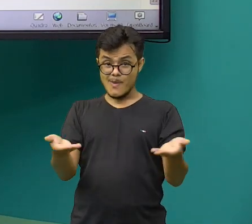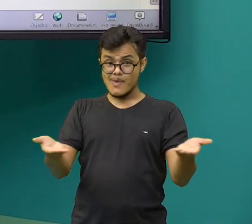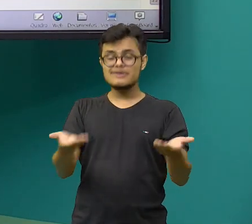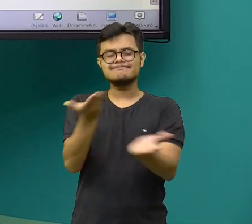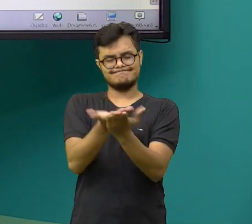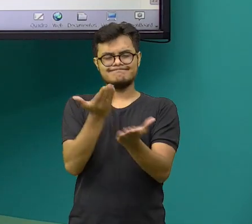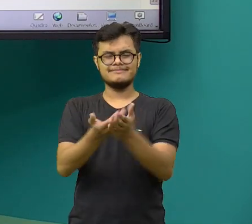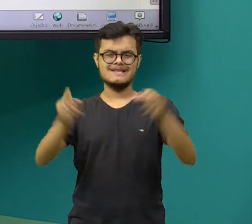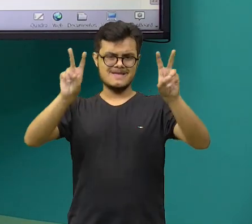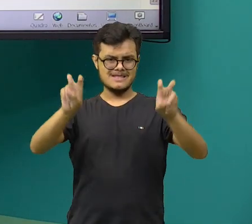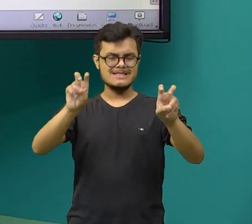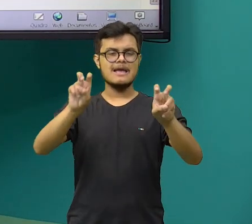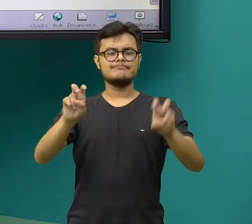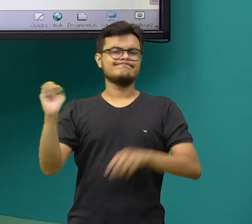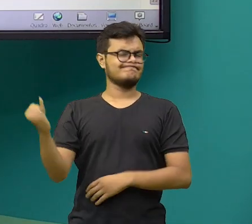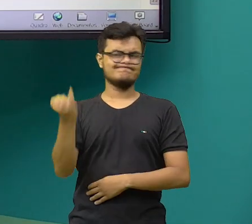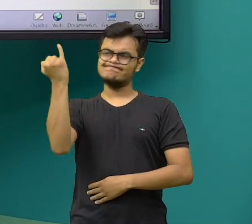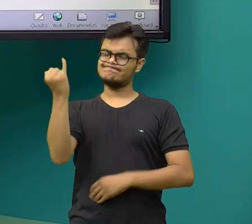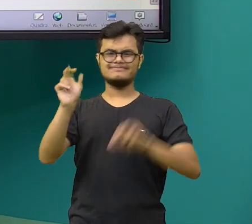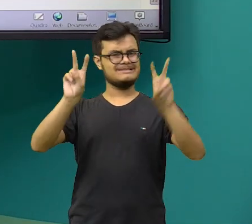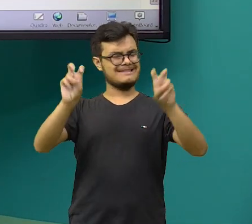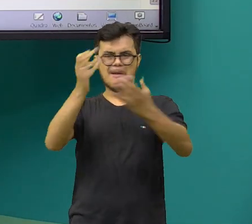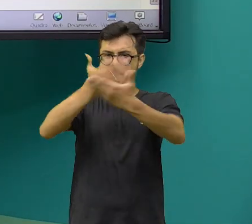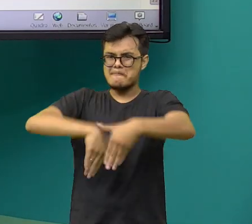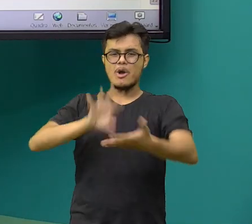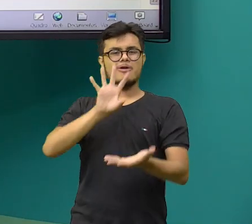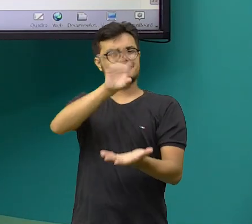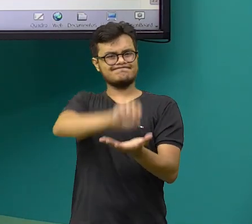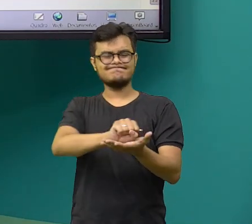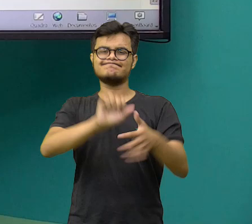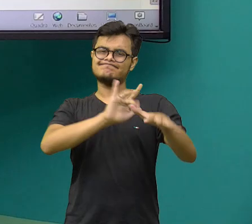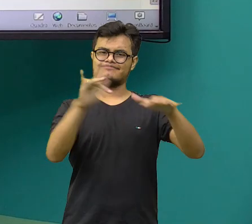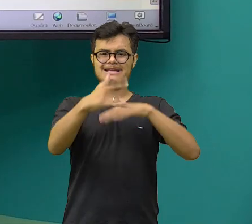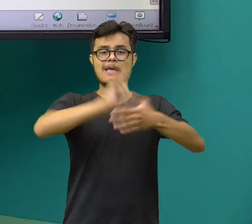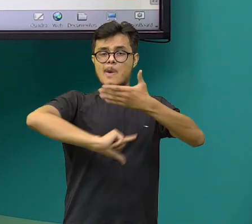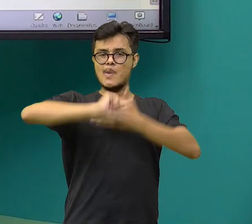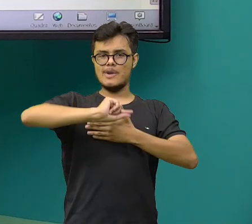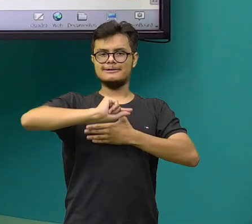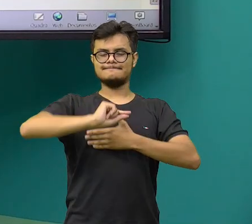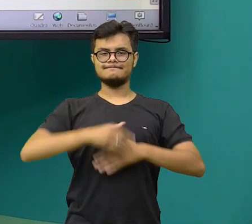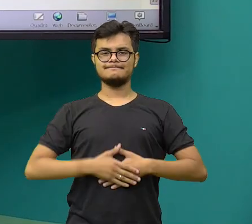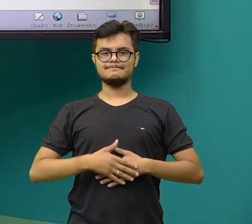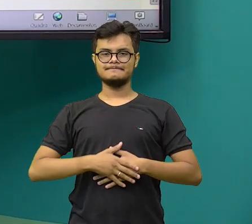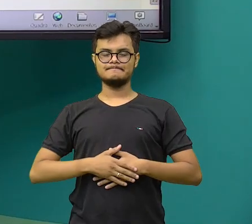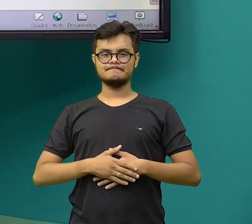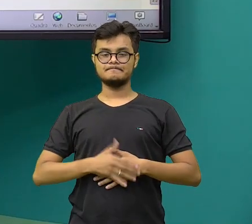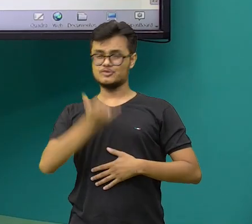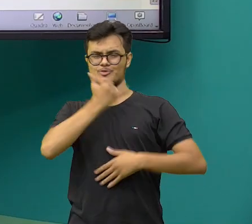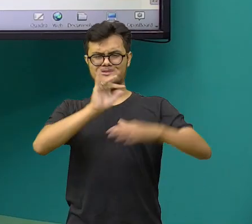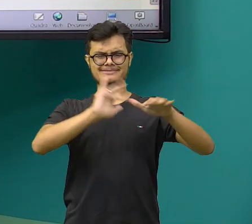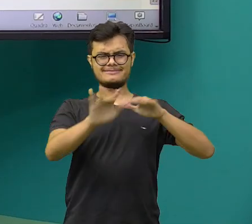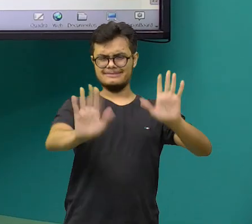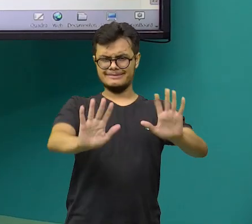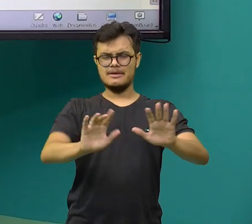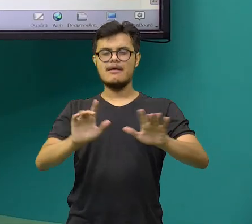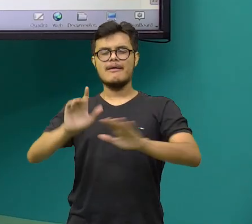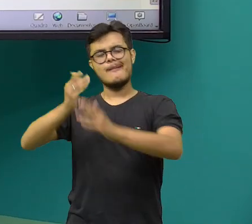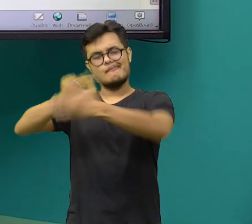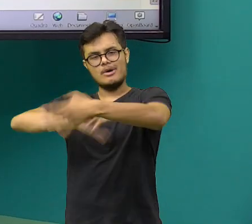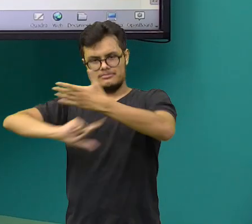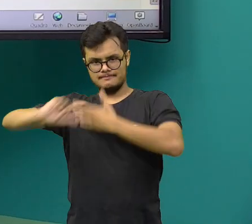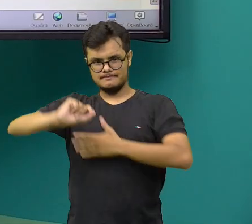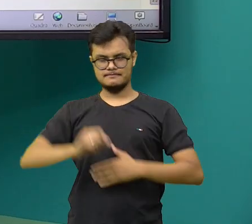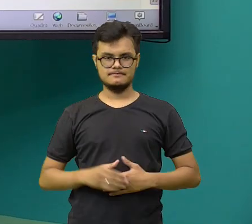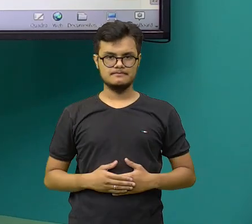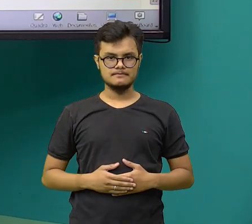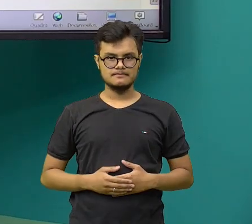hoje. E é um assunto importante aí para nós compreendermos e termos mais assertividade aí